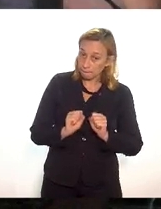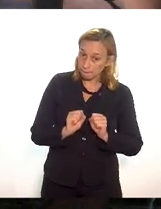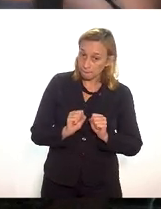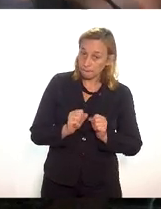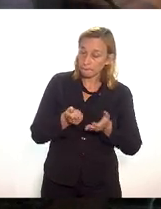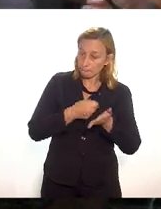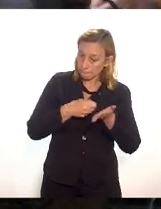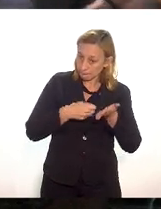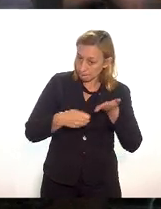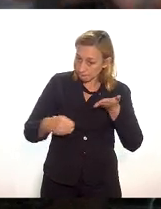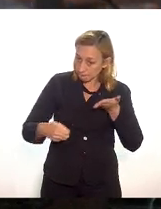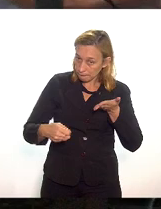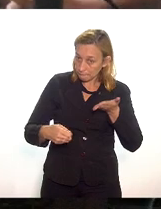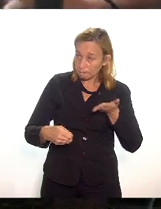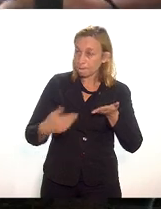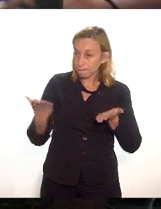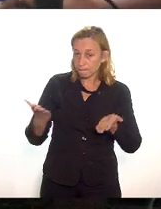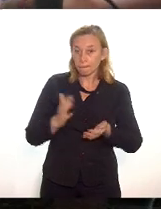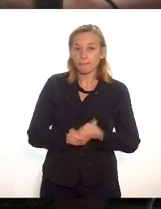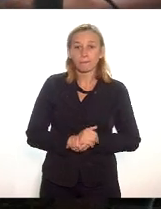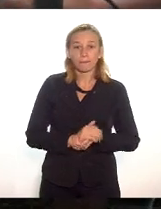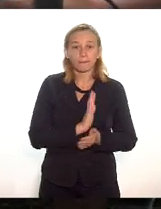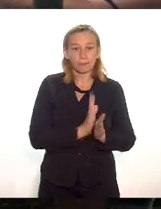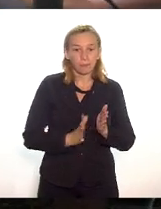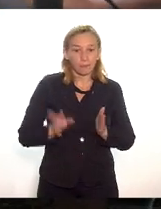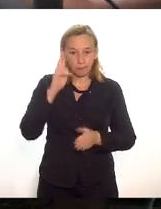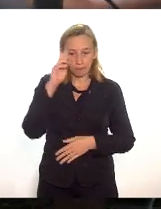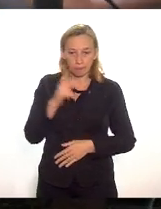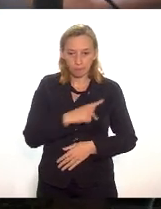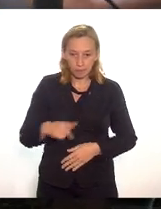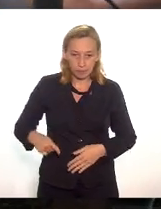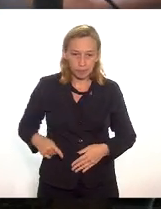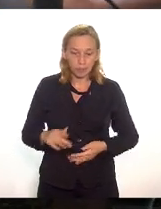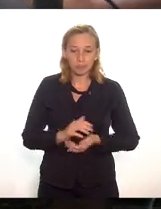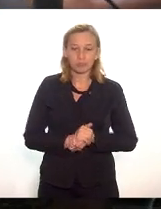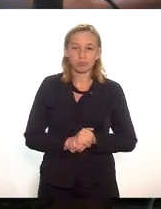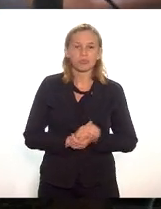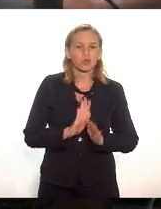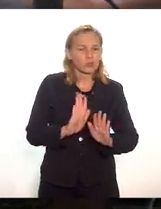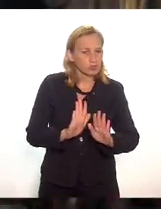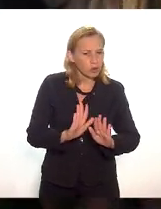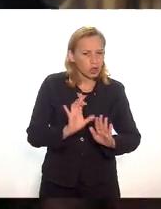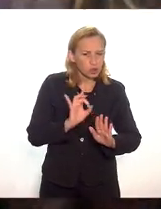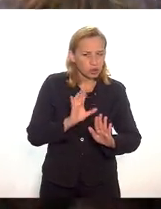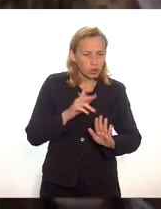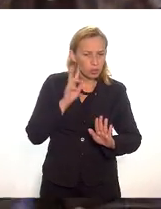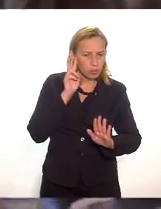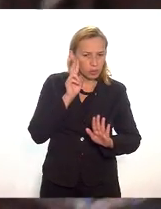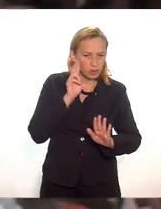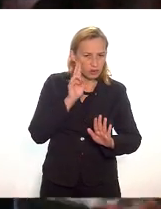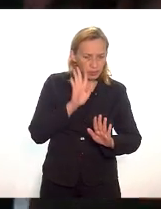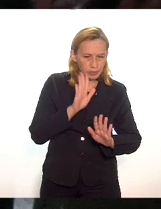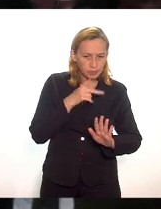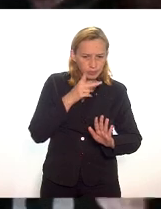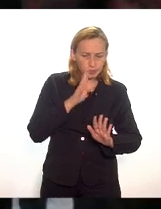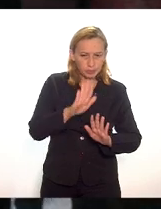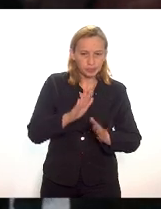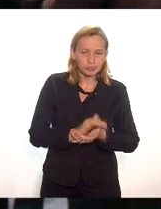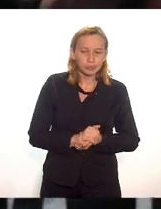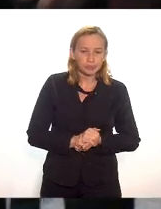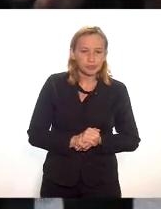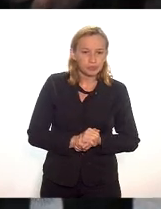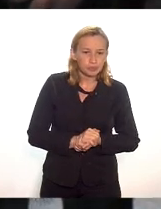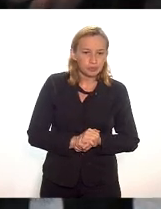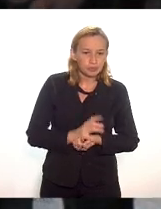por escrito esse recurso. Questão de ordem, presidente. Já então, deixa eu acabar só, então, só para não entrar nesse mérito, apenas que